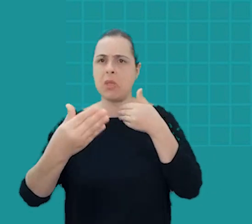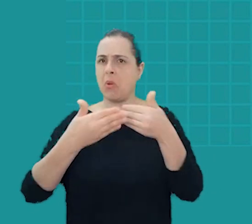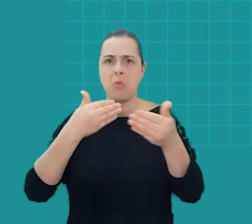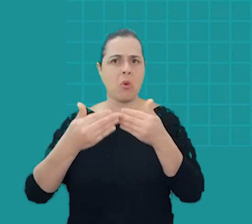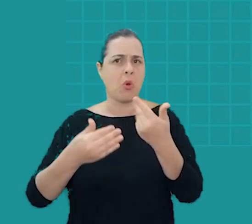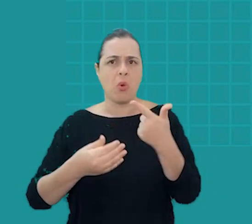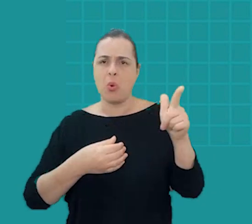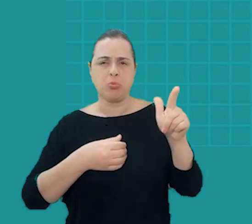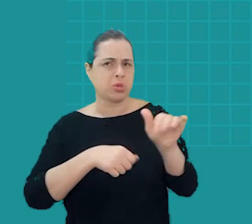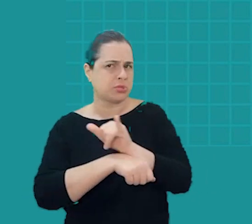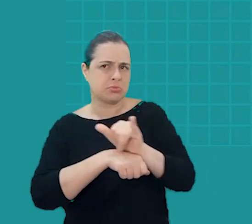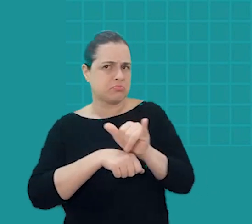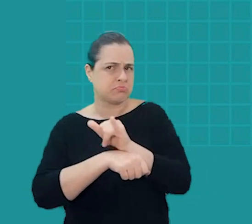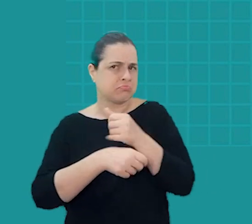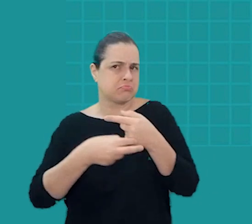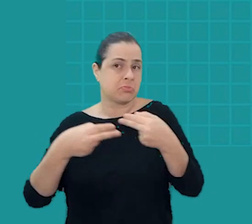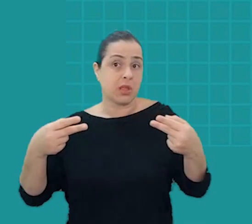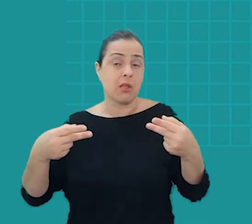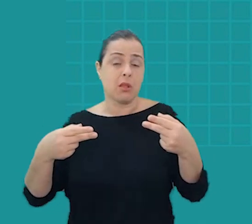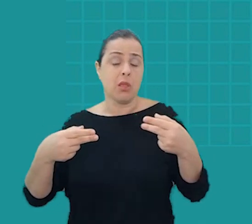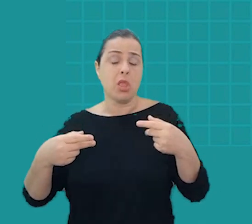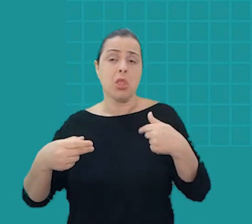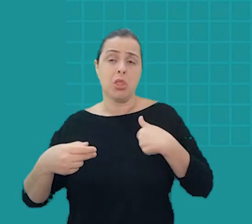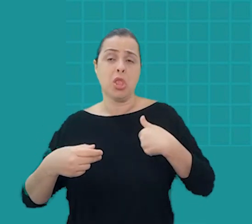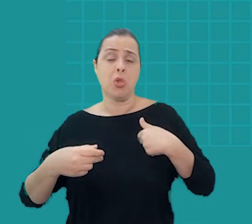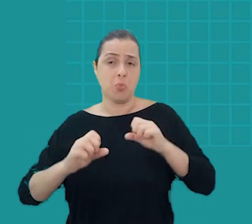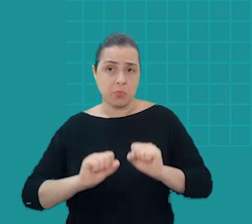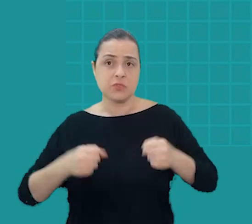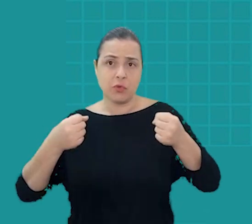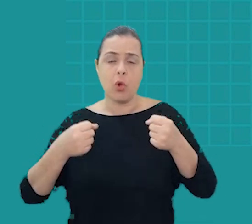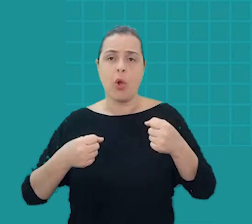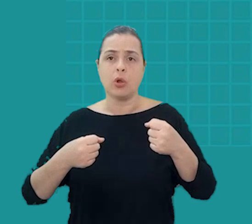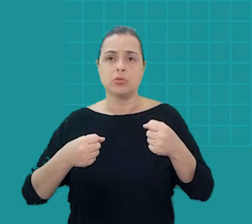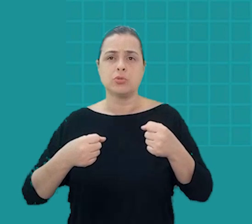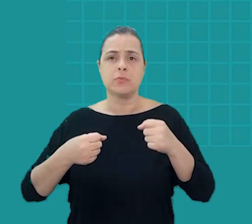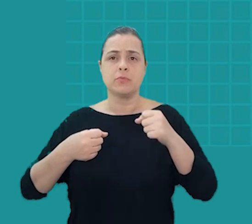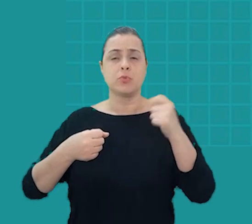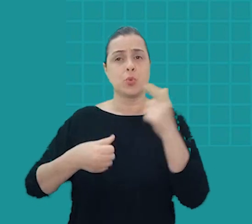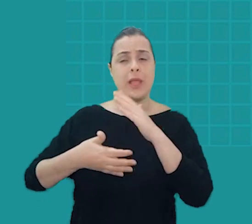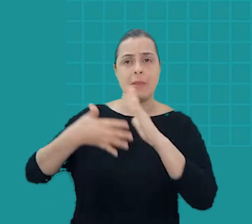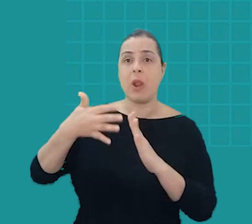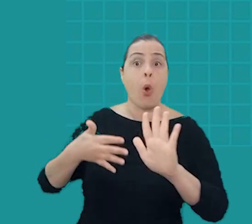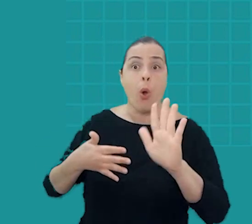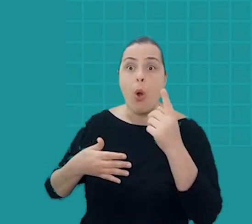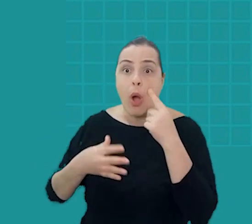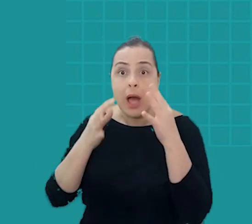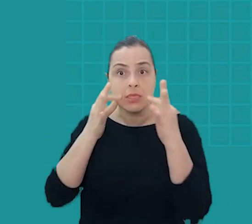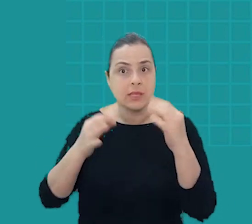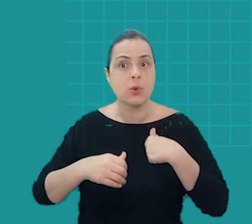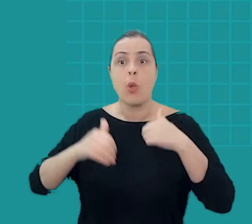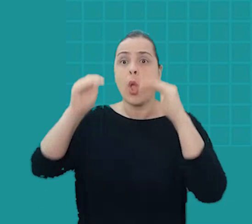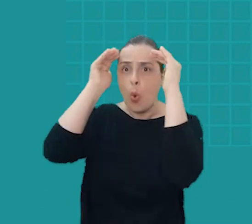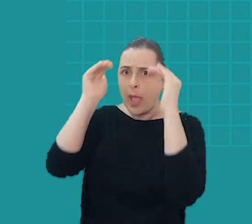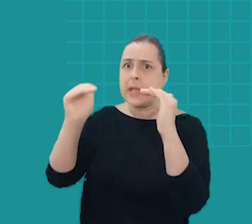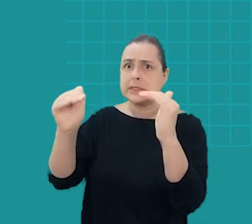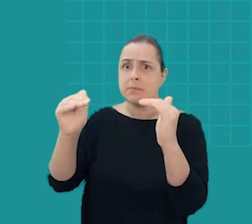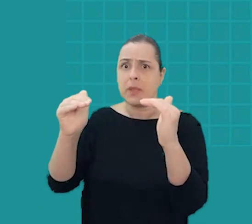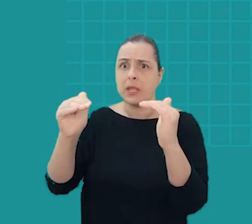Se eu tivesse com Libra, com todo respeito, acho que é super importante. Teve gente que não teve